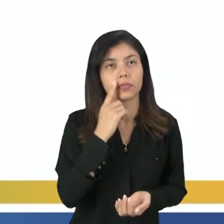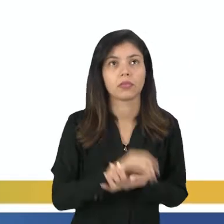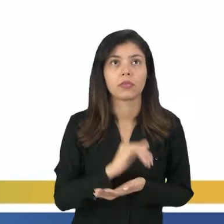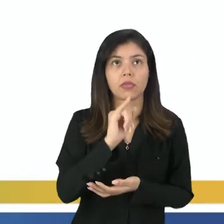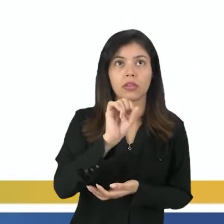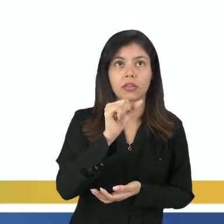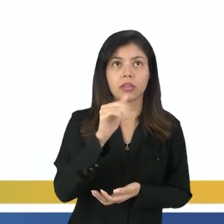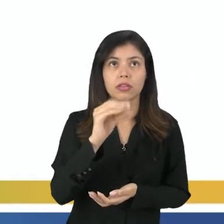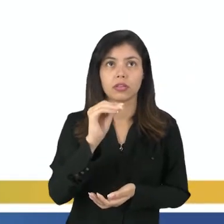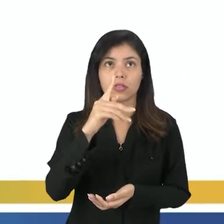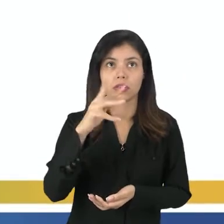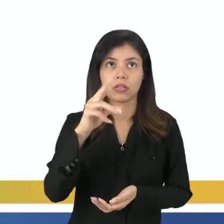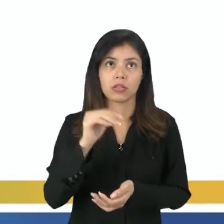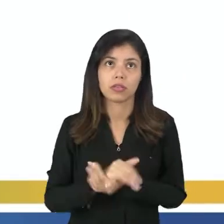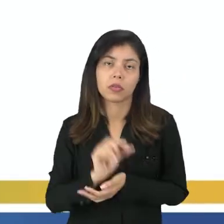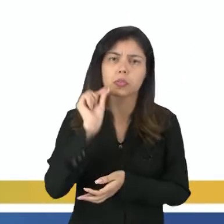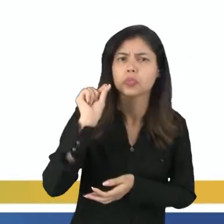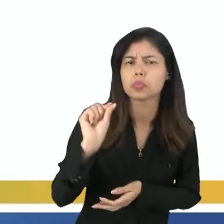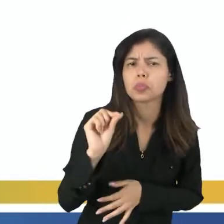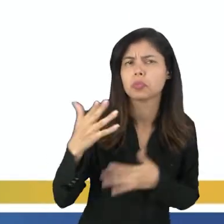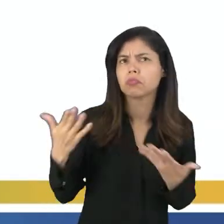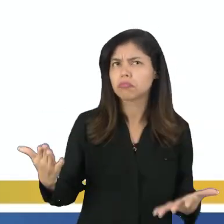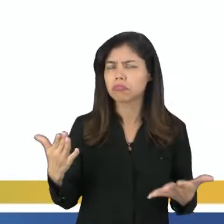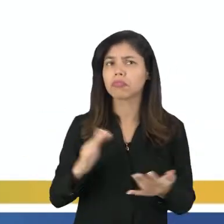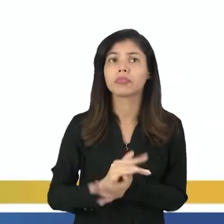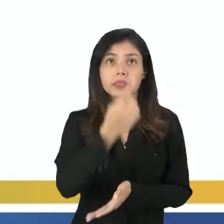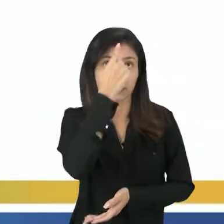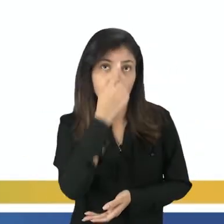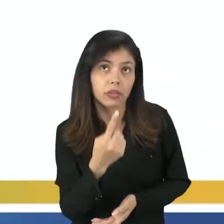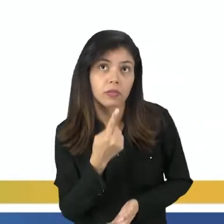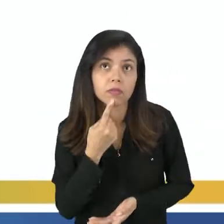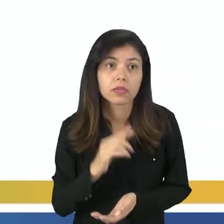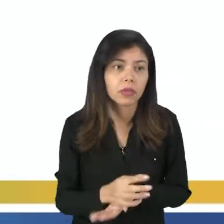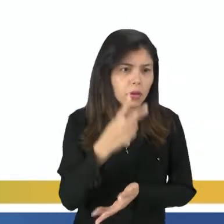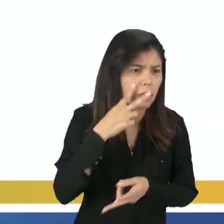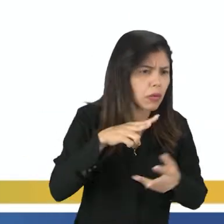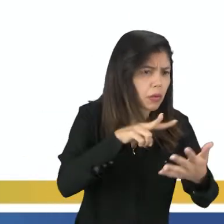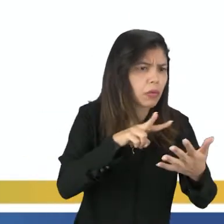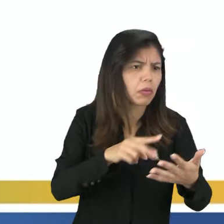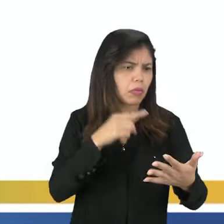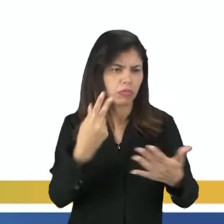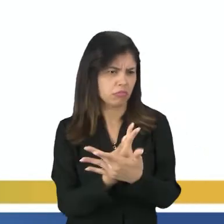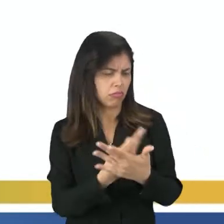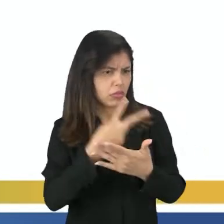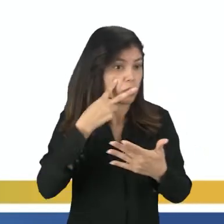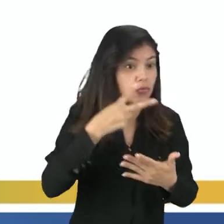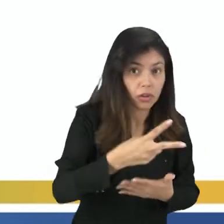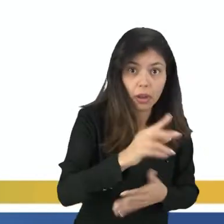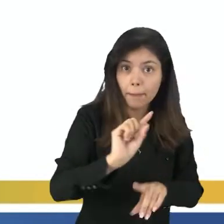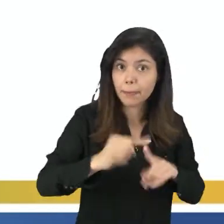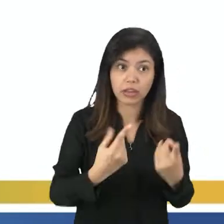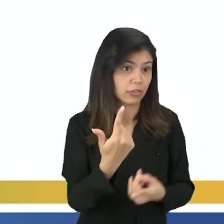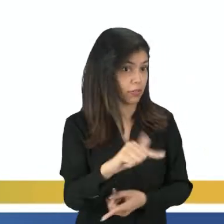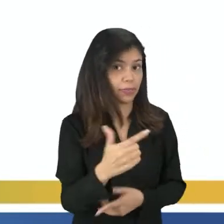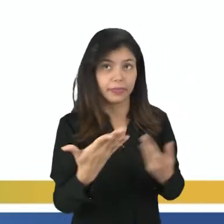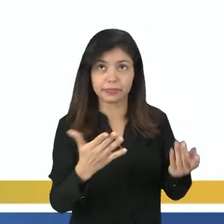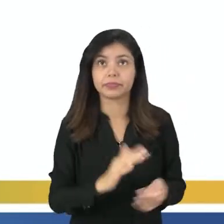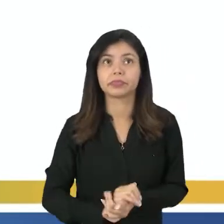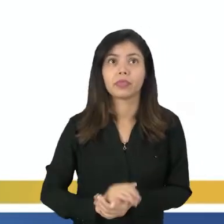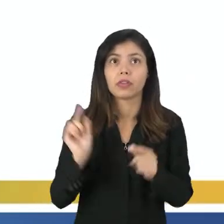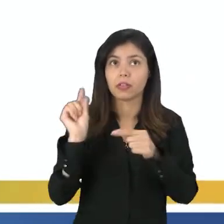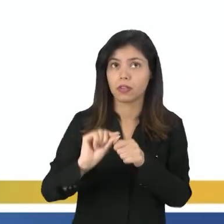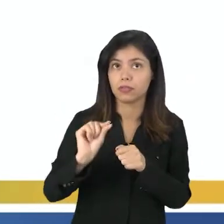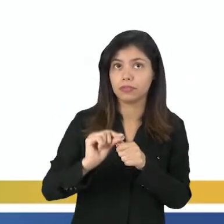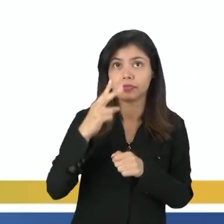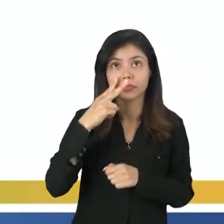de óptica. Ó. O que é uma ilusão de óptica? São imagens que enganam a visão humana e fazem